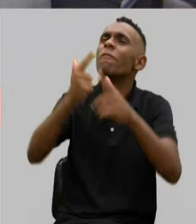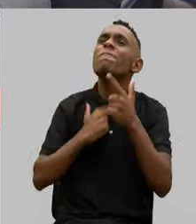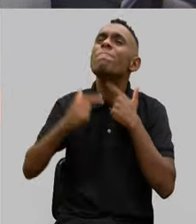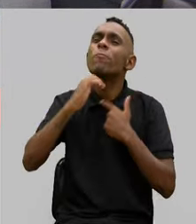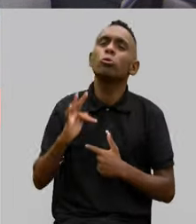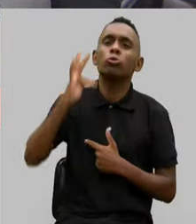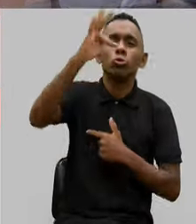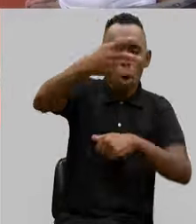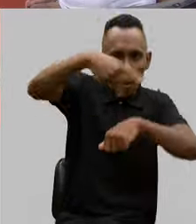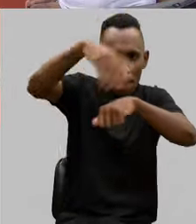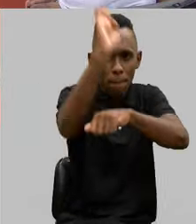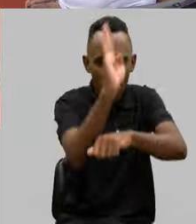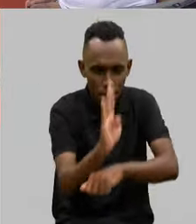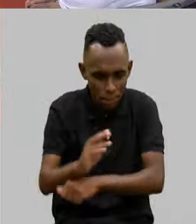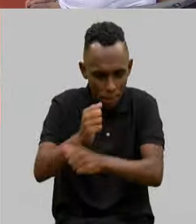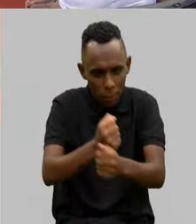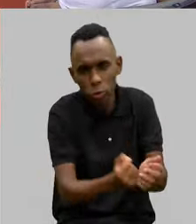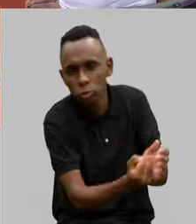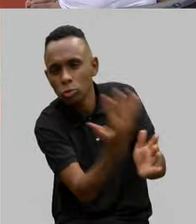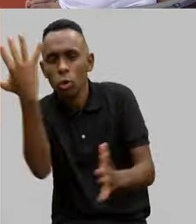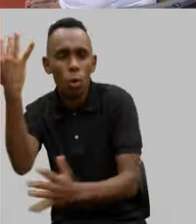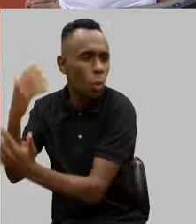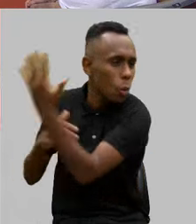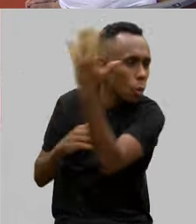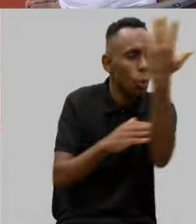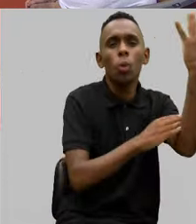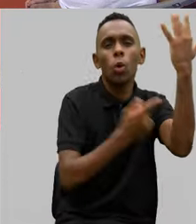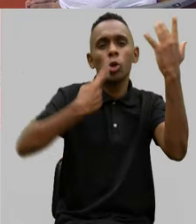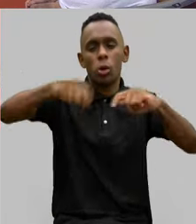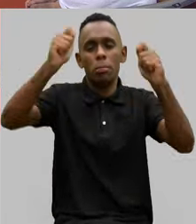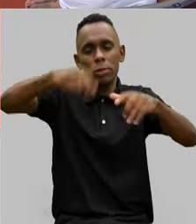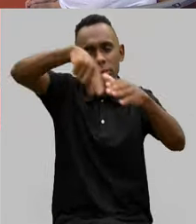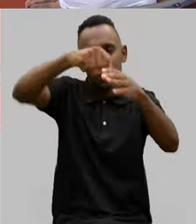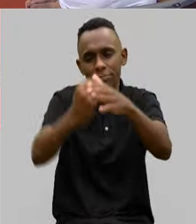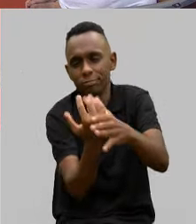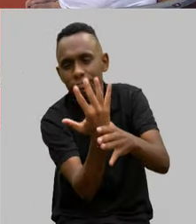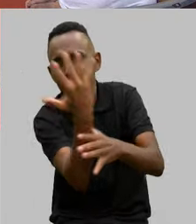natureza que nesses belos e diversos Campos dessa nação possamos